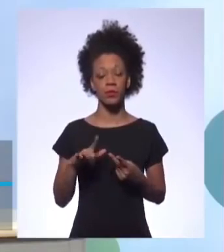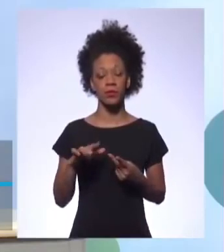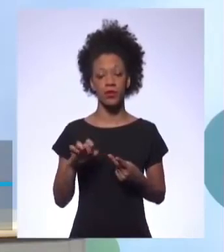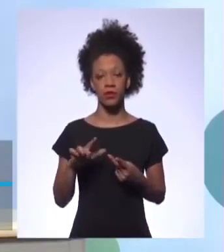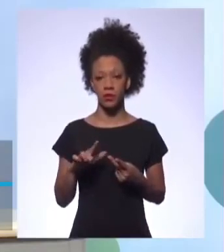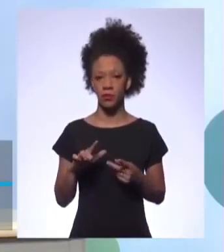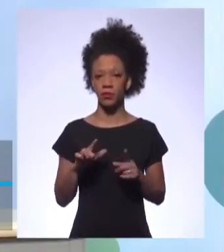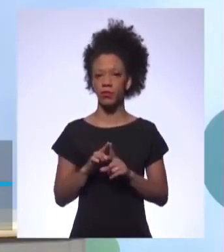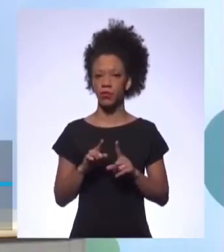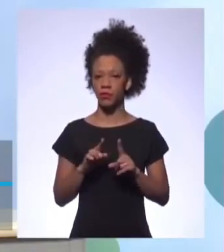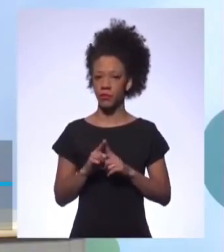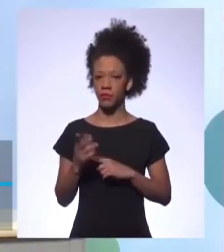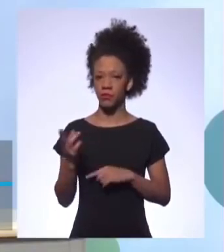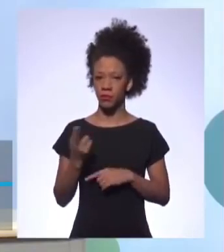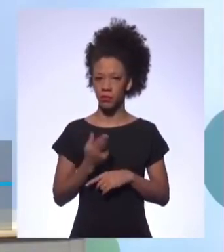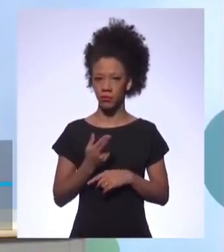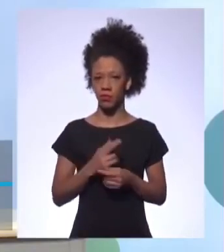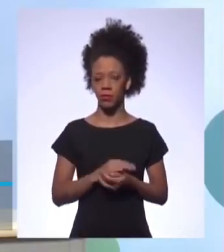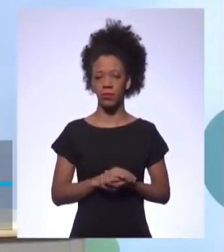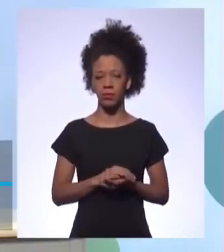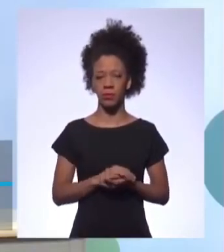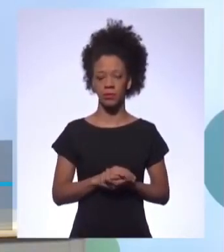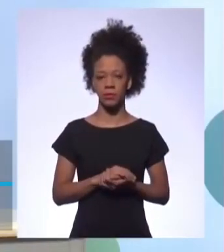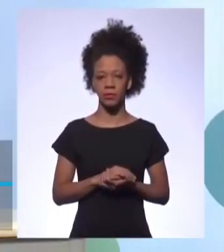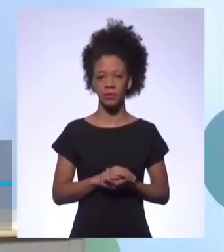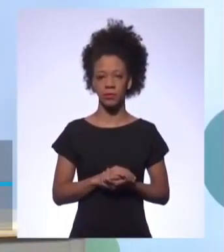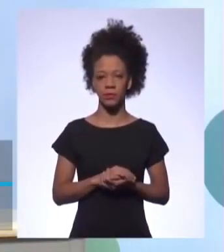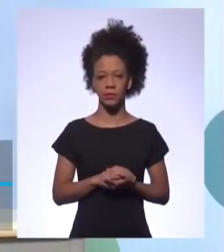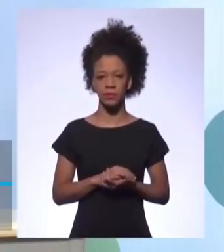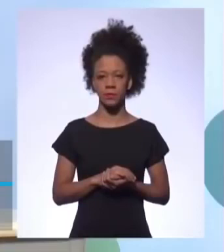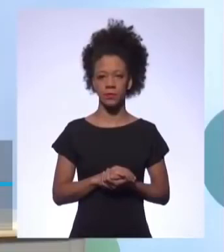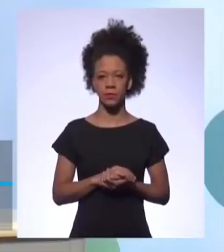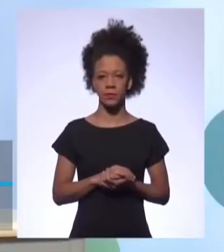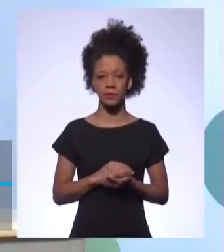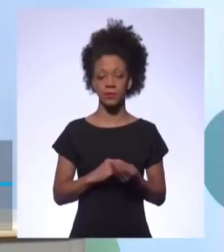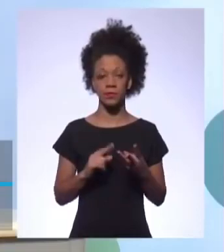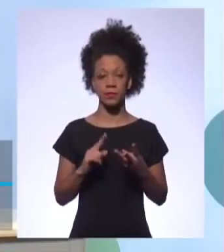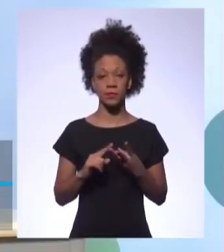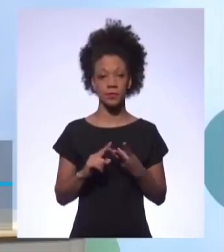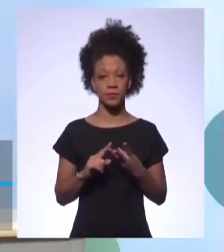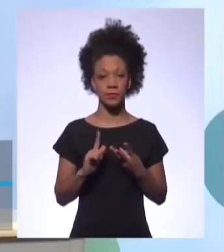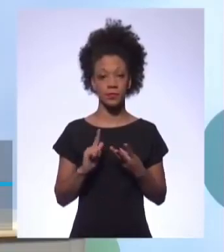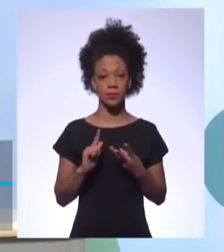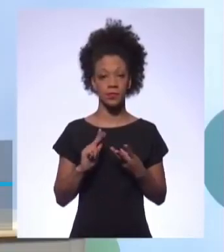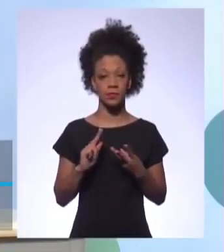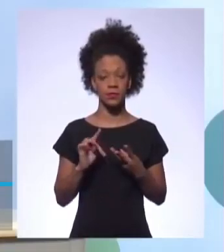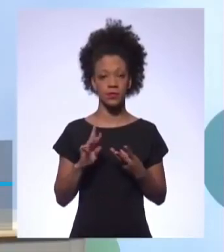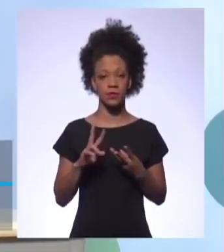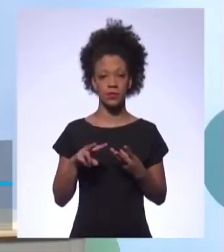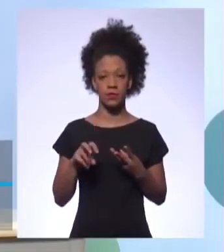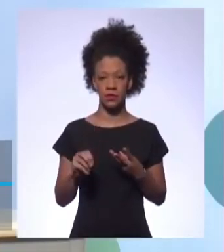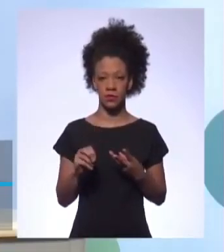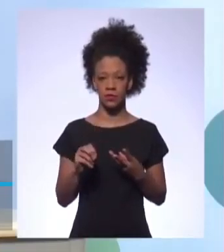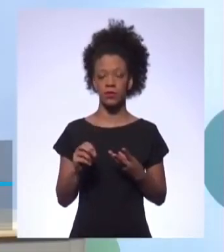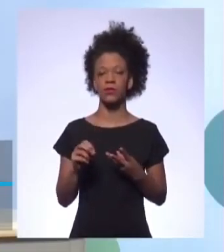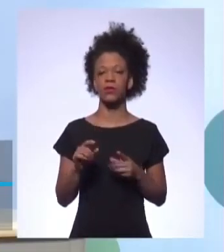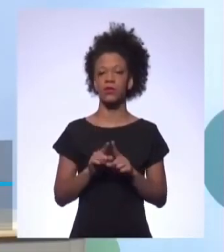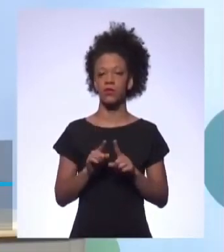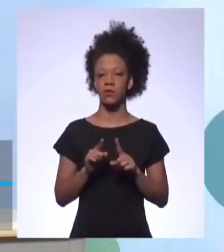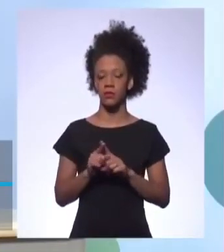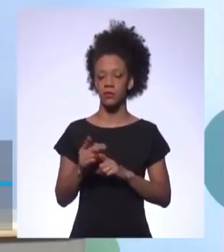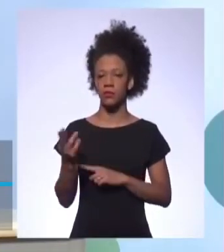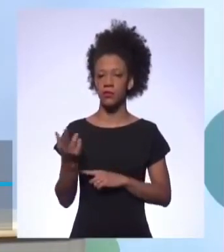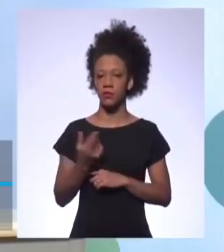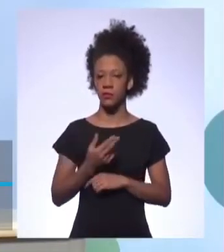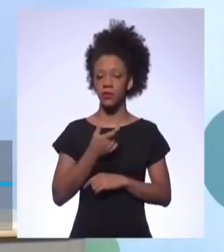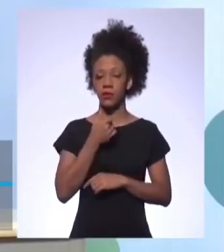is the hereditary material in humans and almost all of the organisms. O Gustavo, DNA is a hereditary thing that exists in